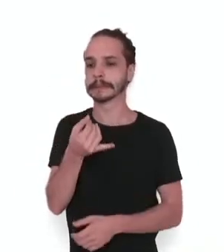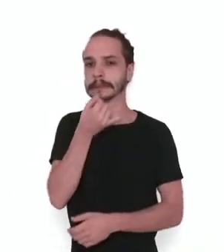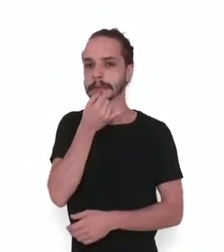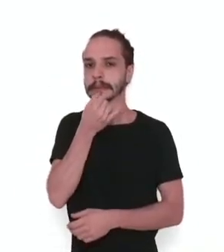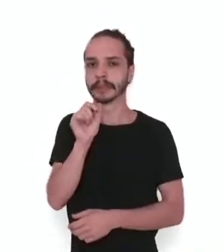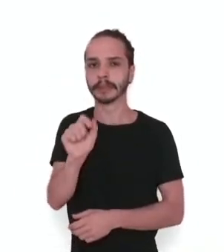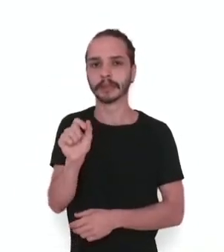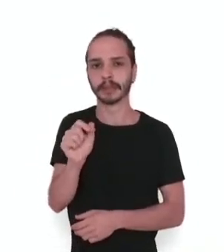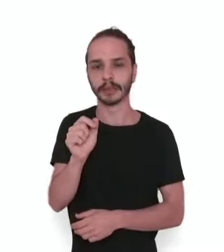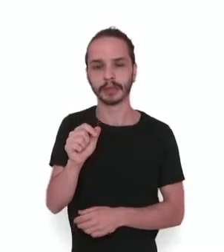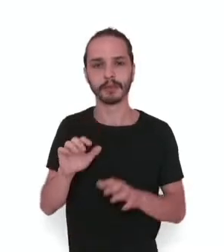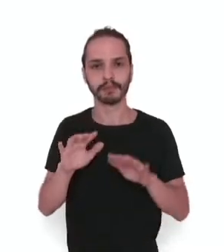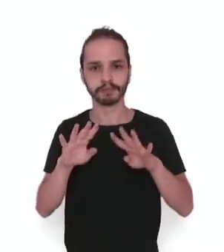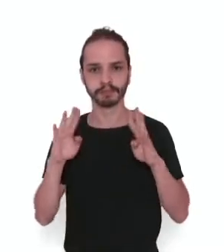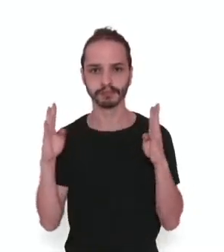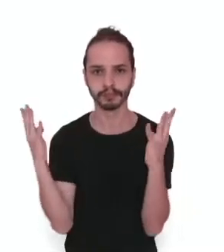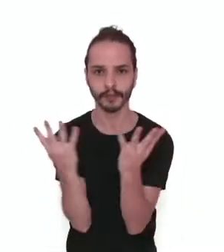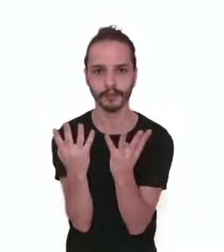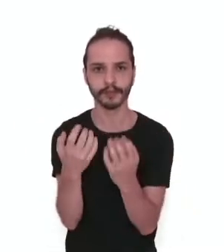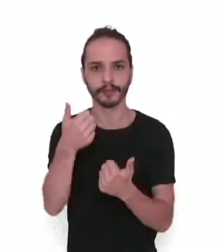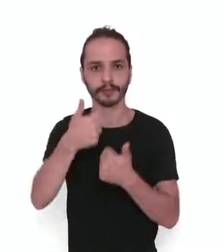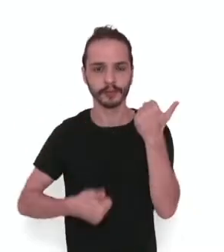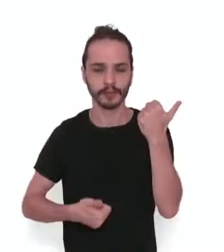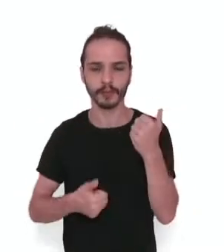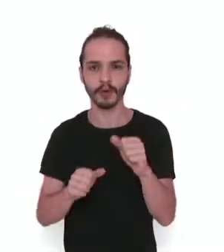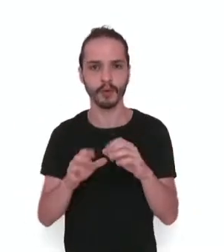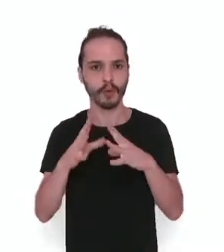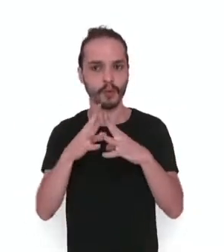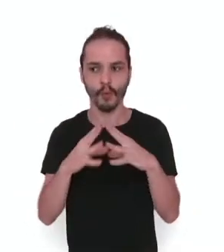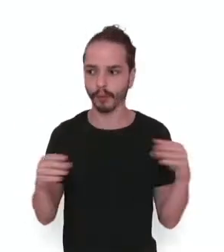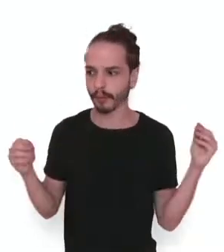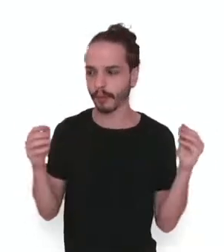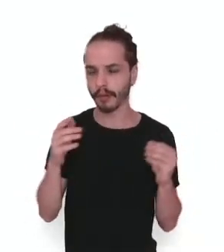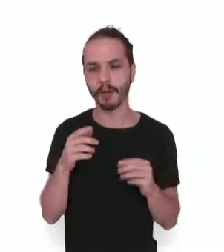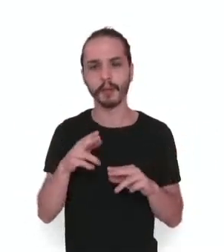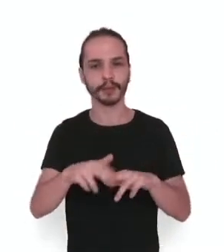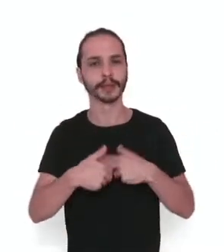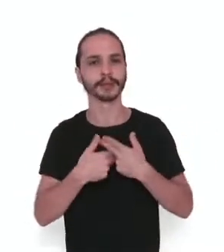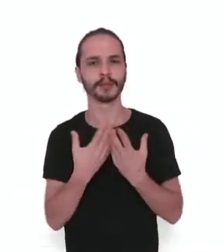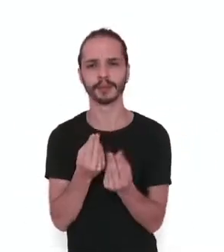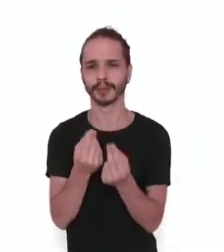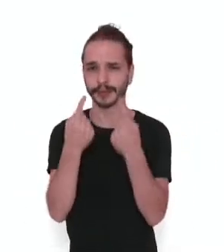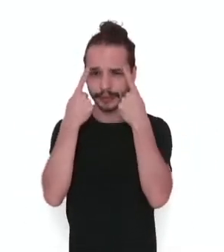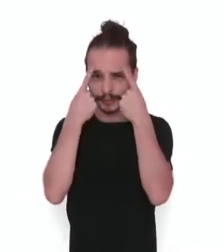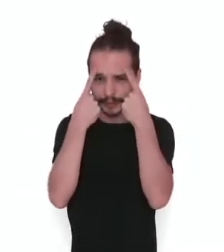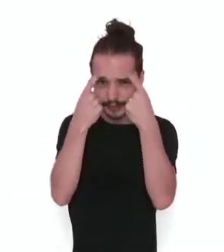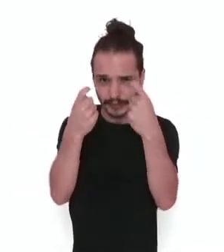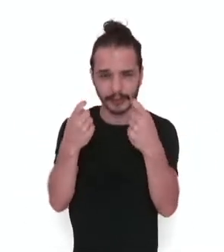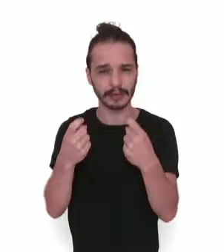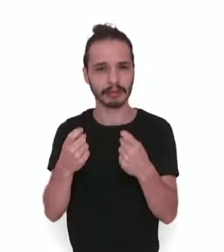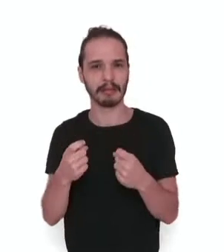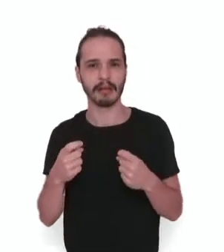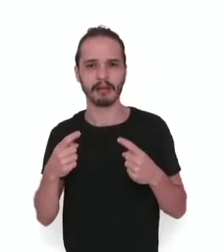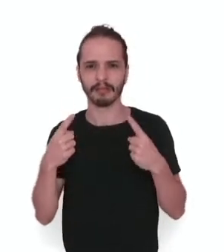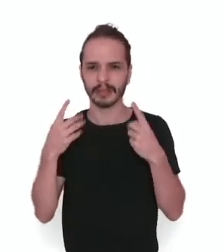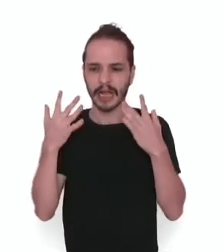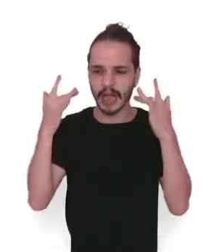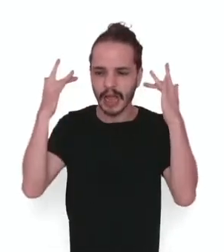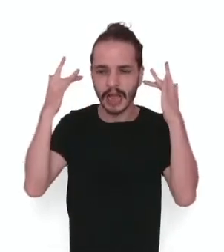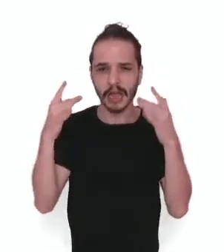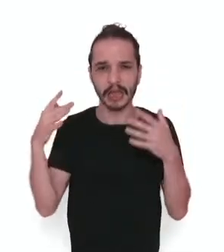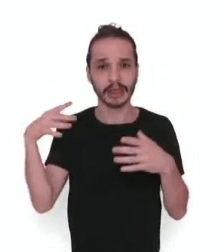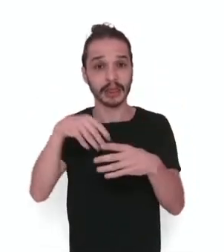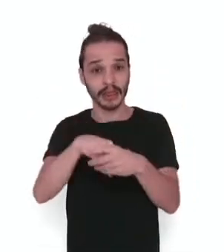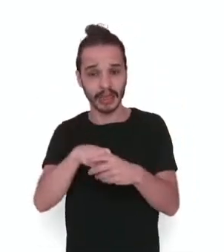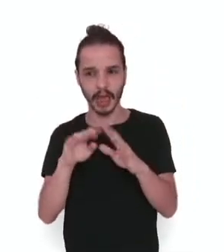os porquês são claros, no momento em que vemos a violência a campear nos estádios, fora